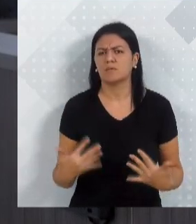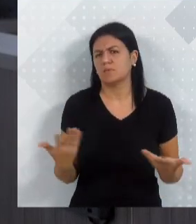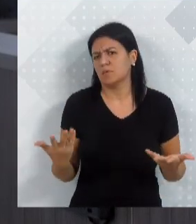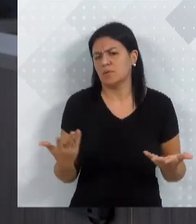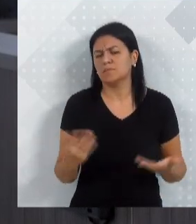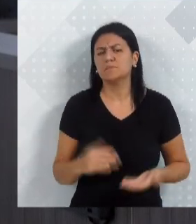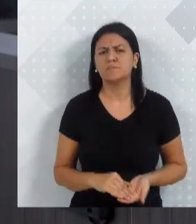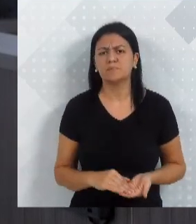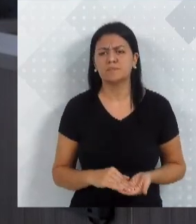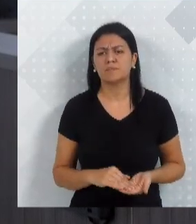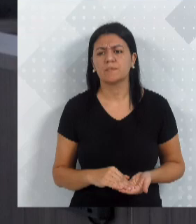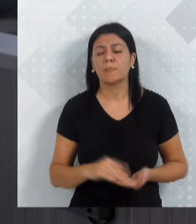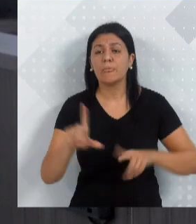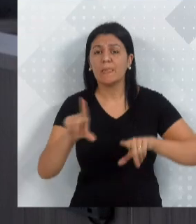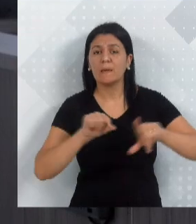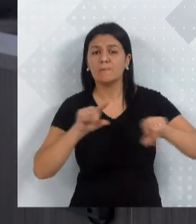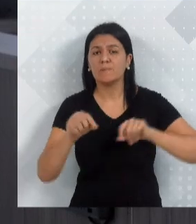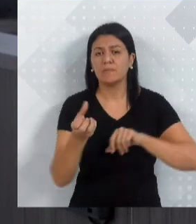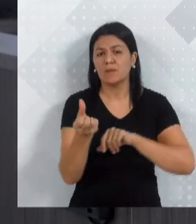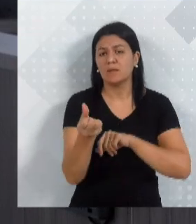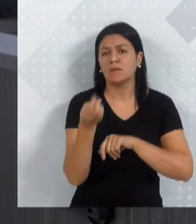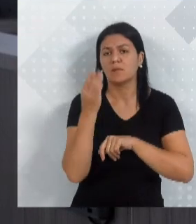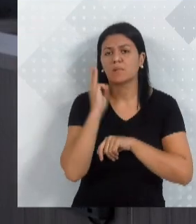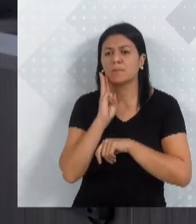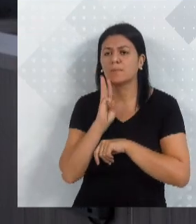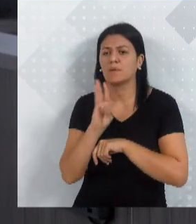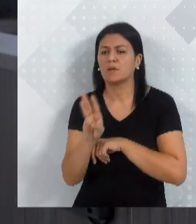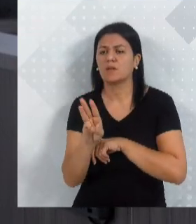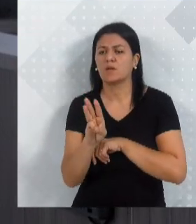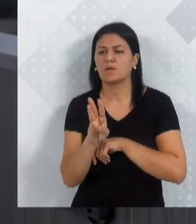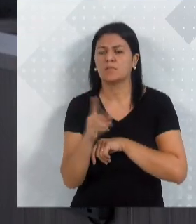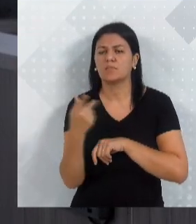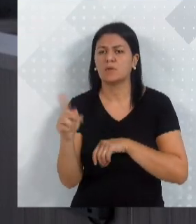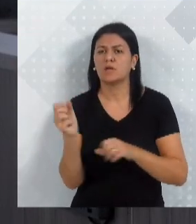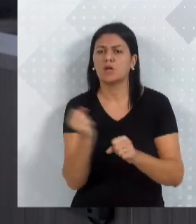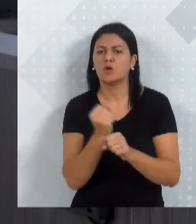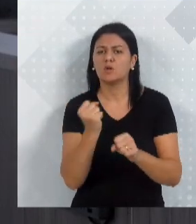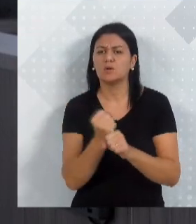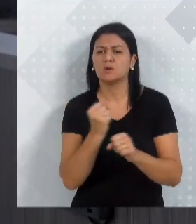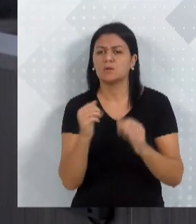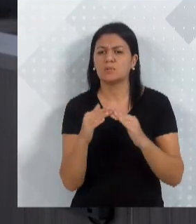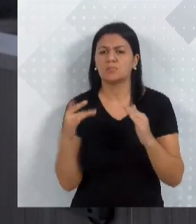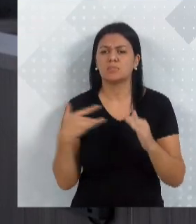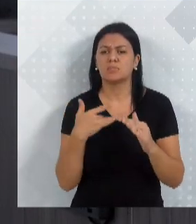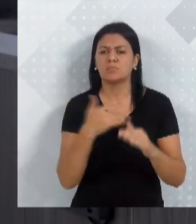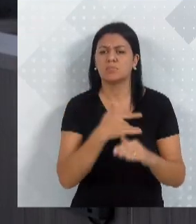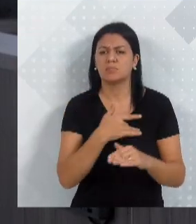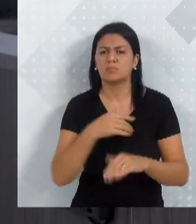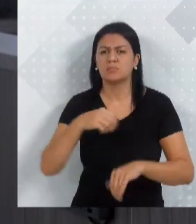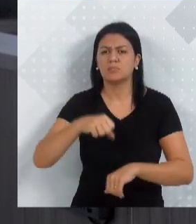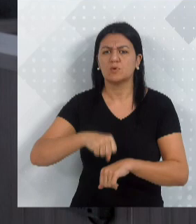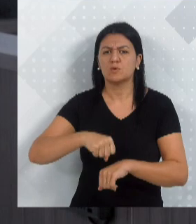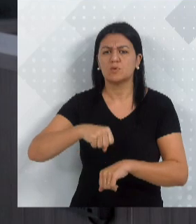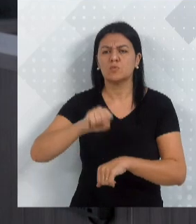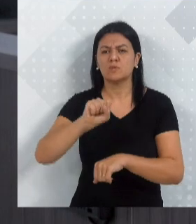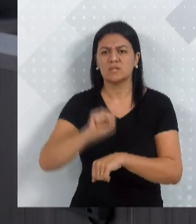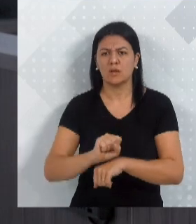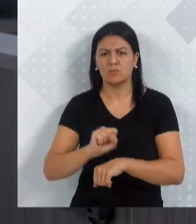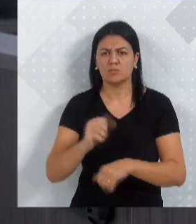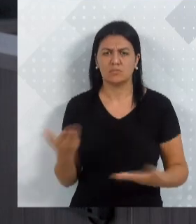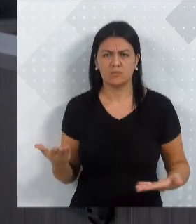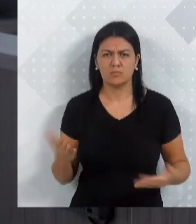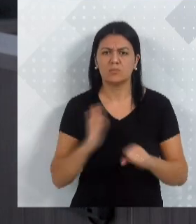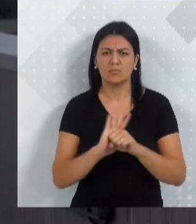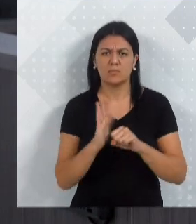existe. Foi selecionado 6 milhões para a construção da unidade de saúde do Salto.